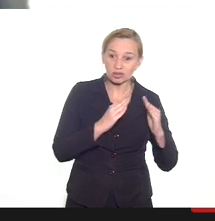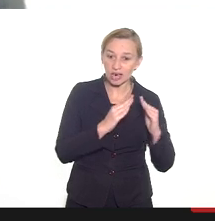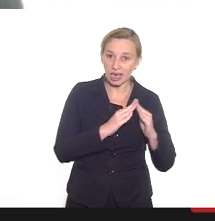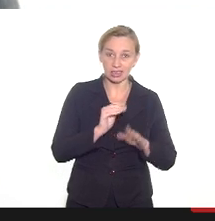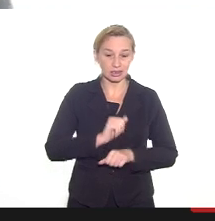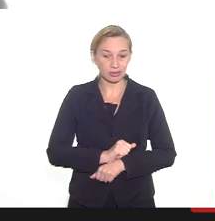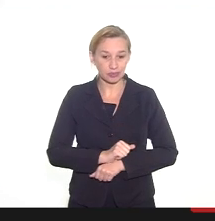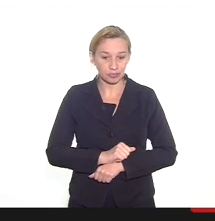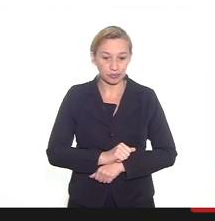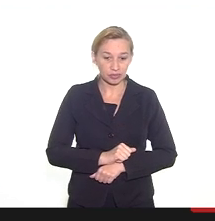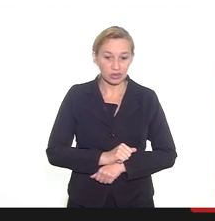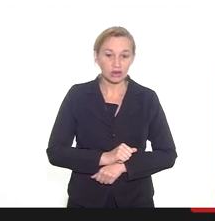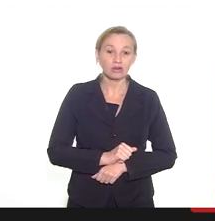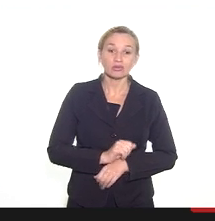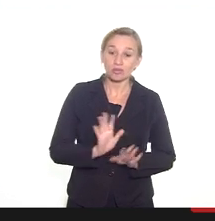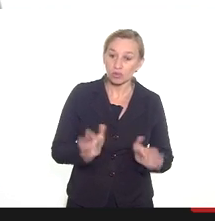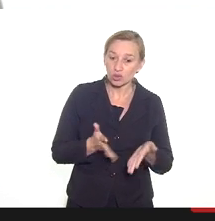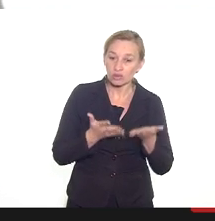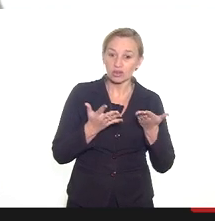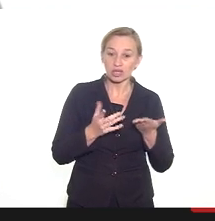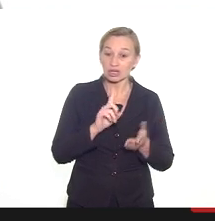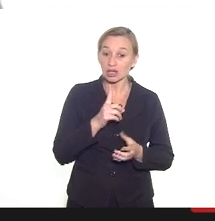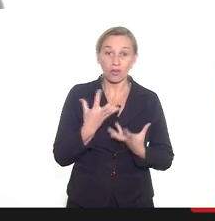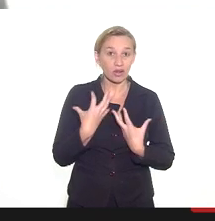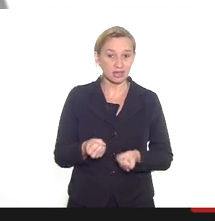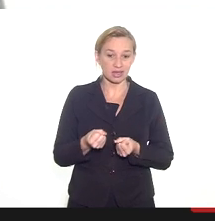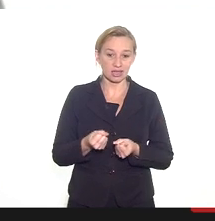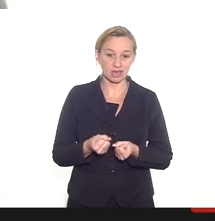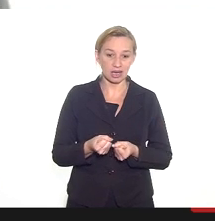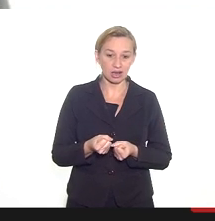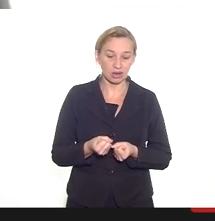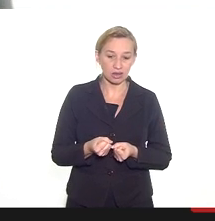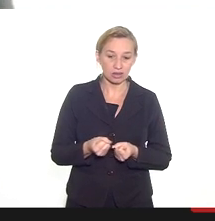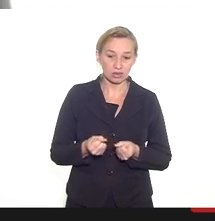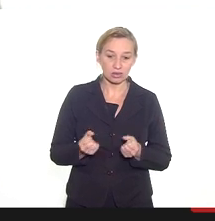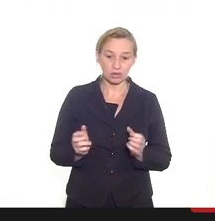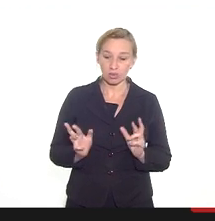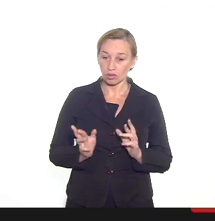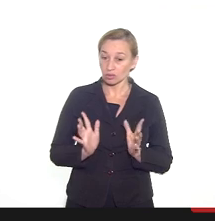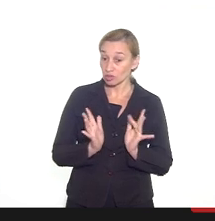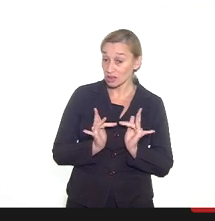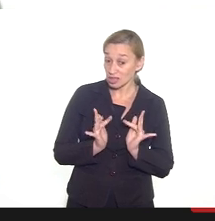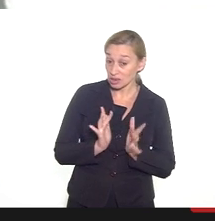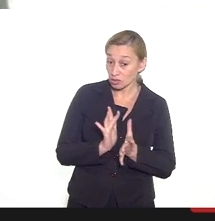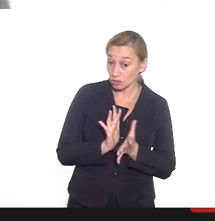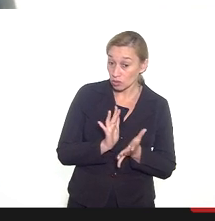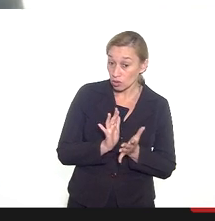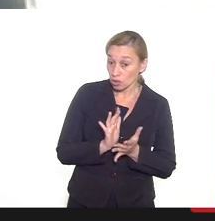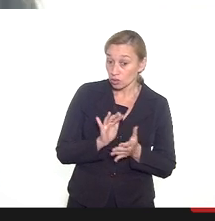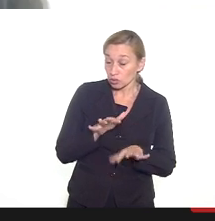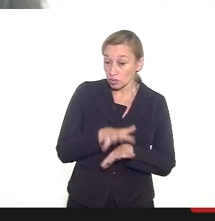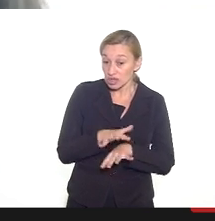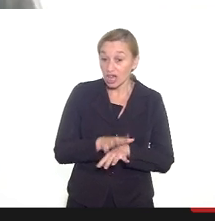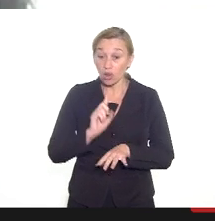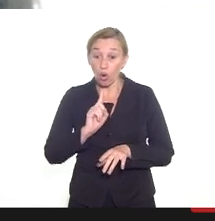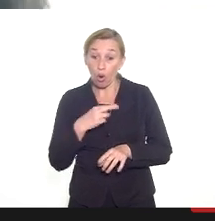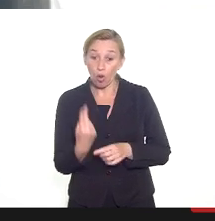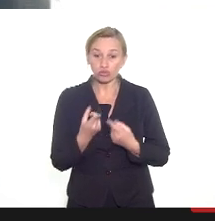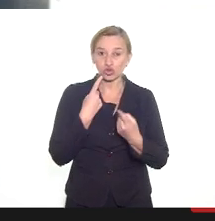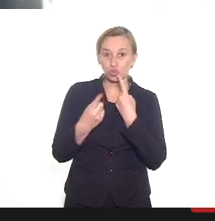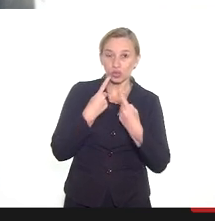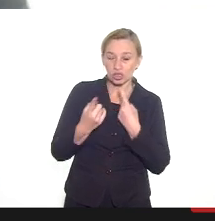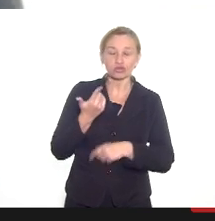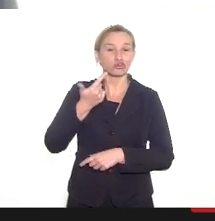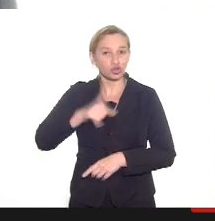vítima, tendo como motivação a não aceitação do fim do relacionamento ou simplesmente uma discussão. Mais uma vez,